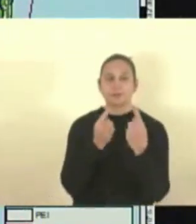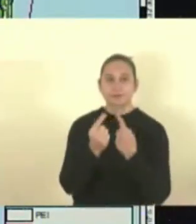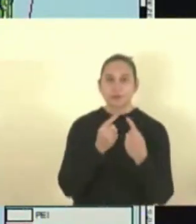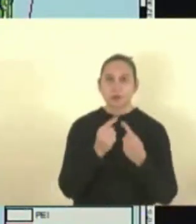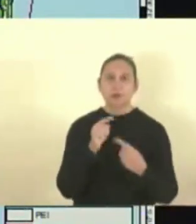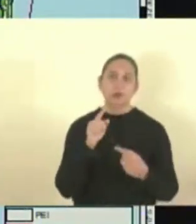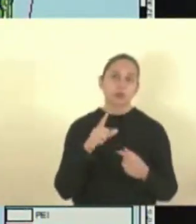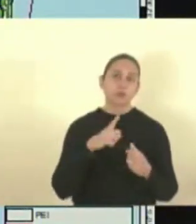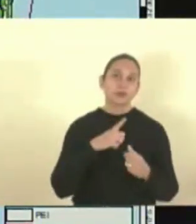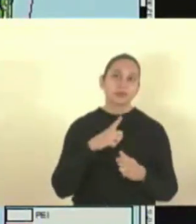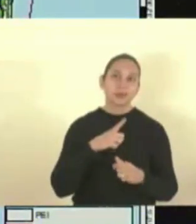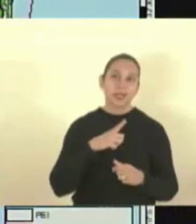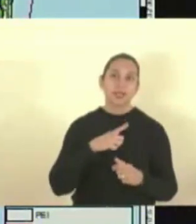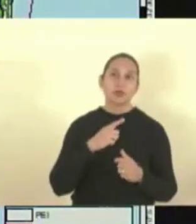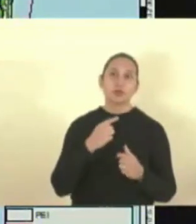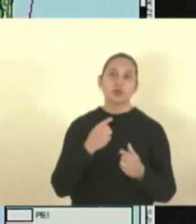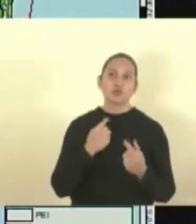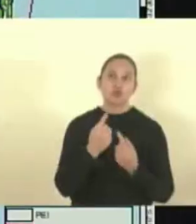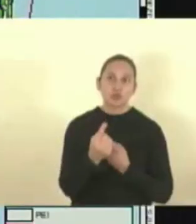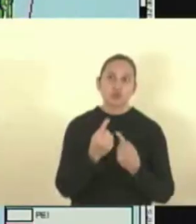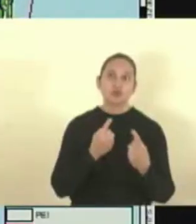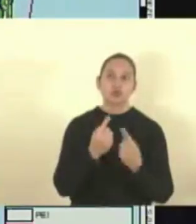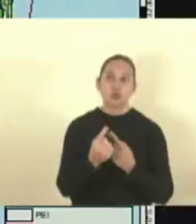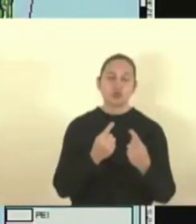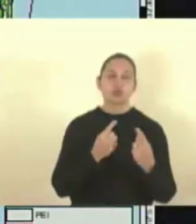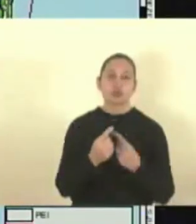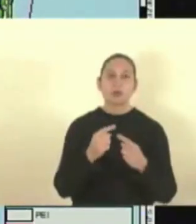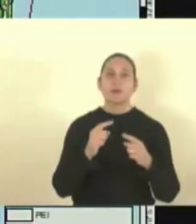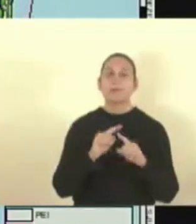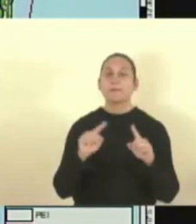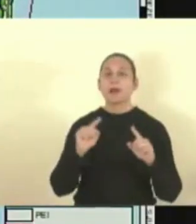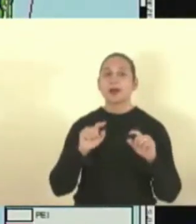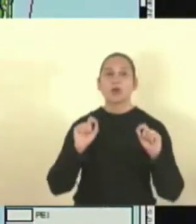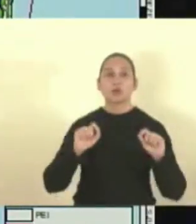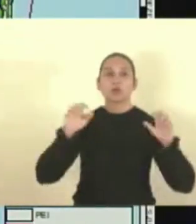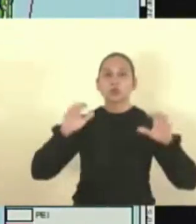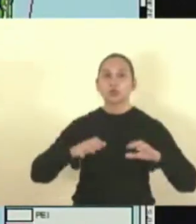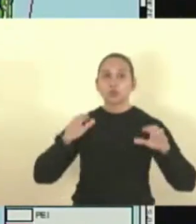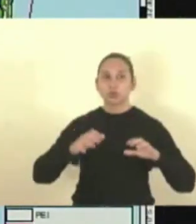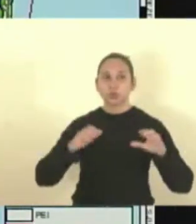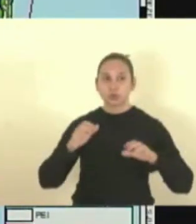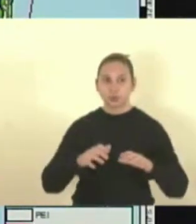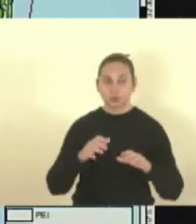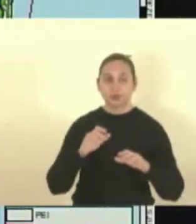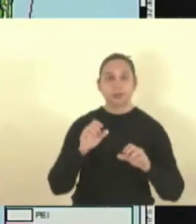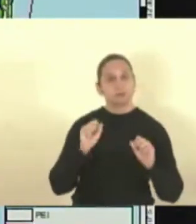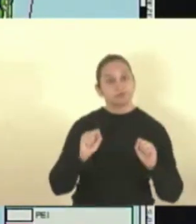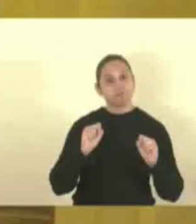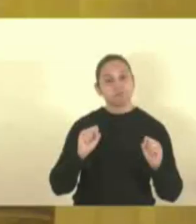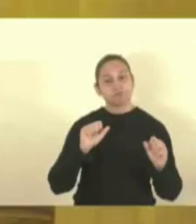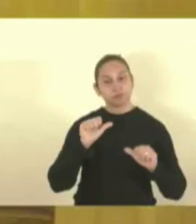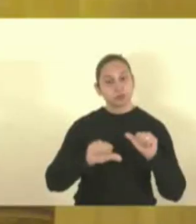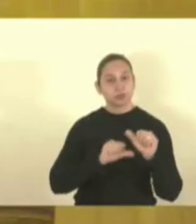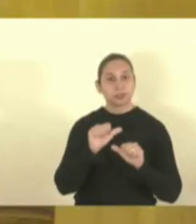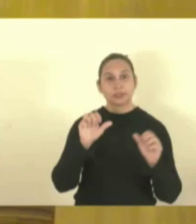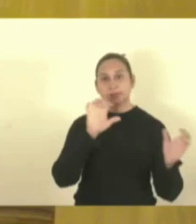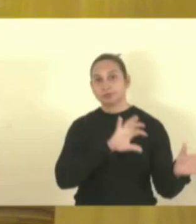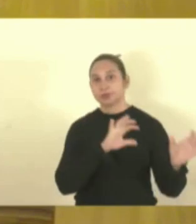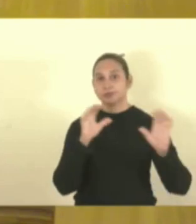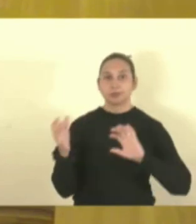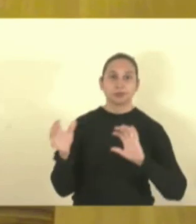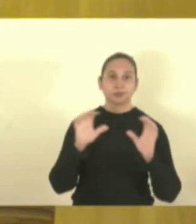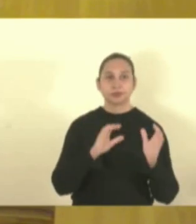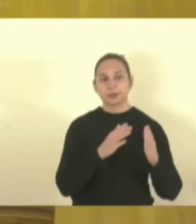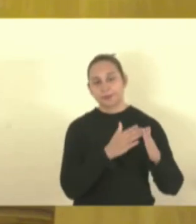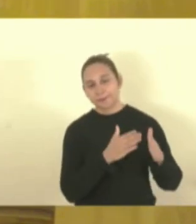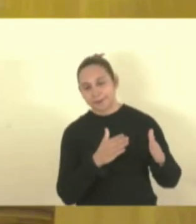gente vai ter um fluxo que vai responder mais às chuvas pontuais num cenário de mudança climática intercalado por longos